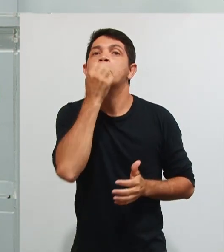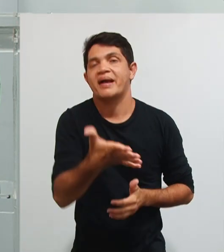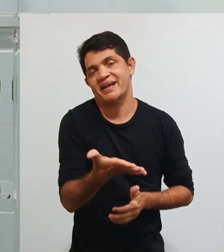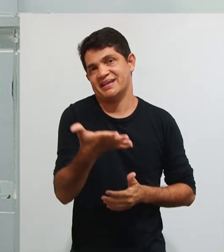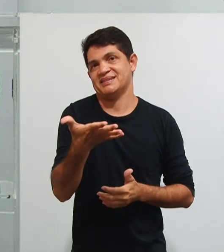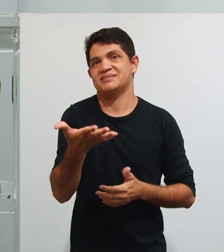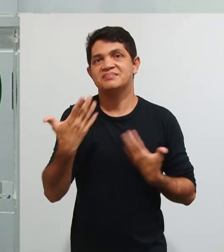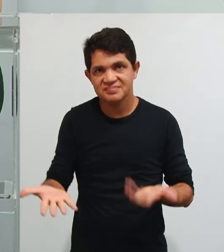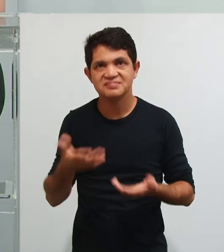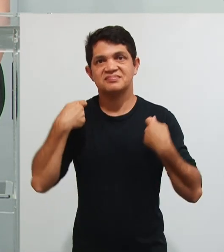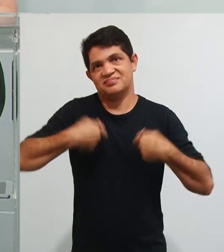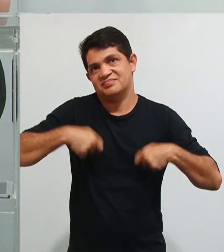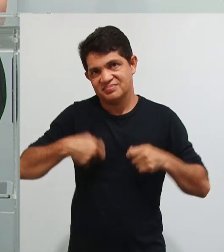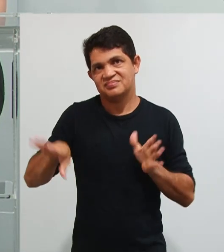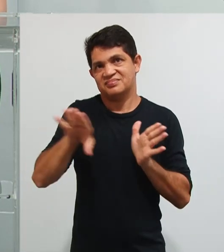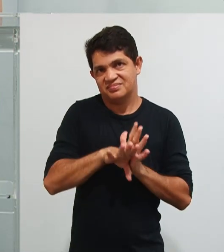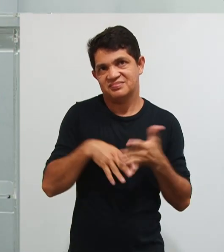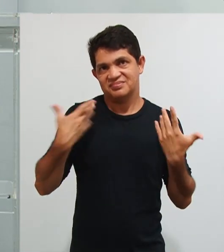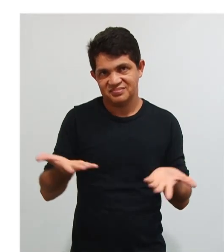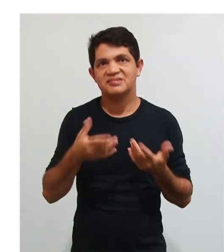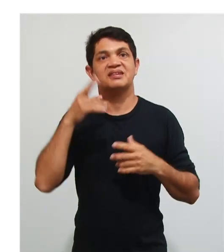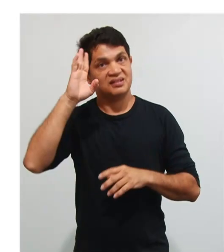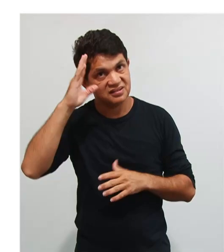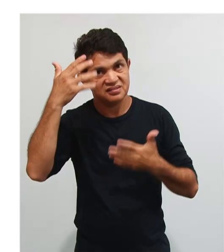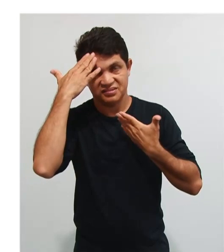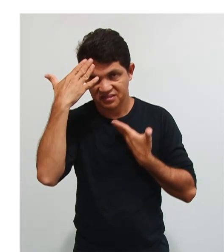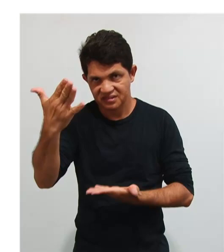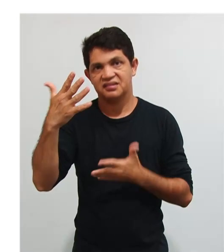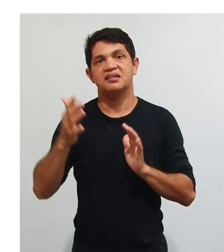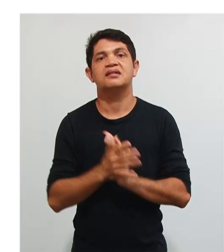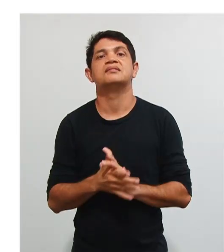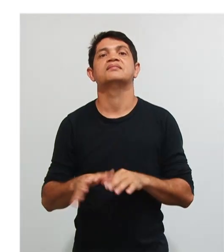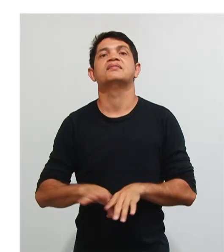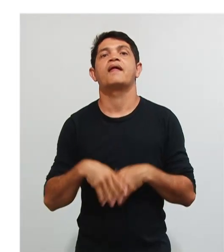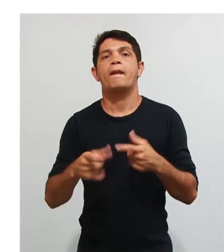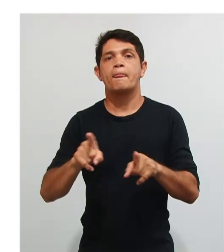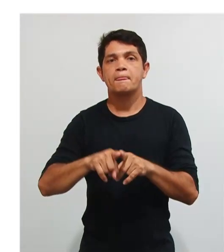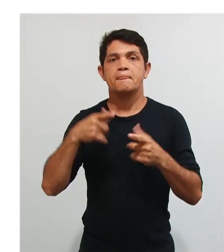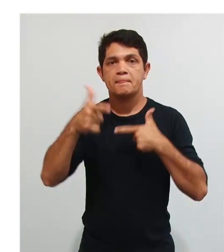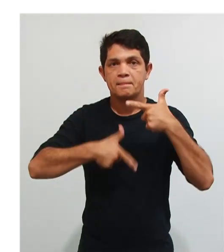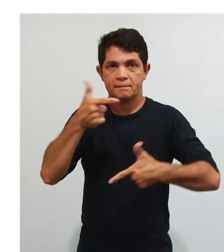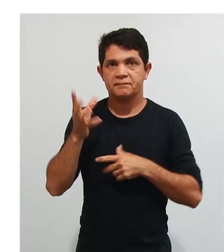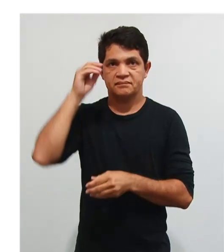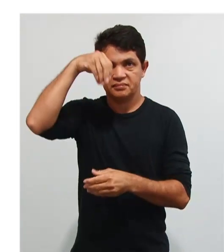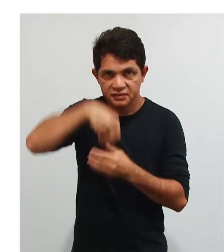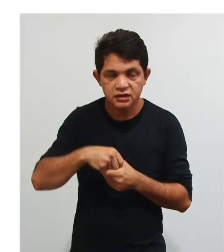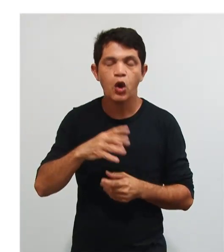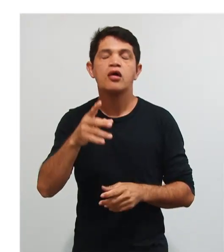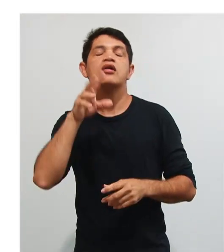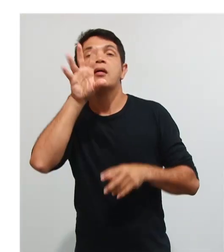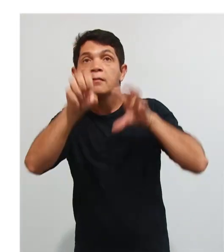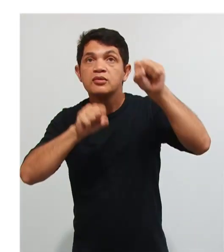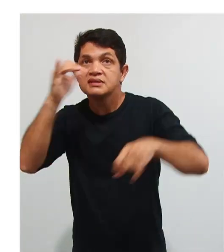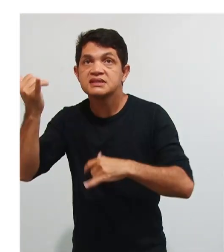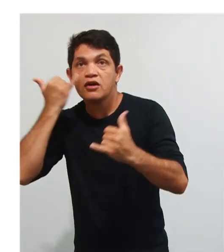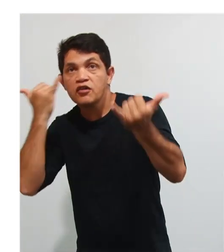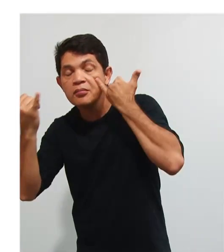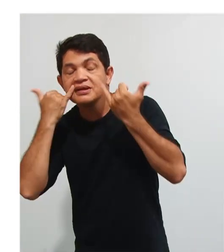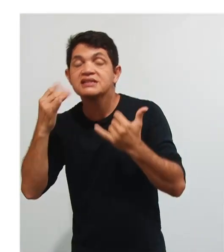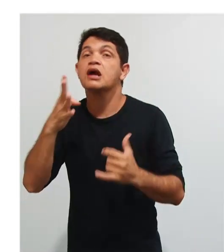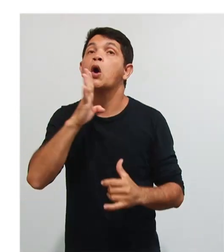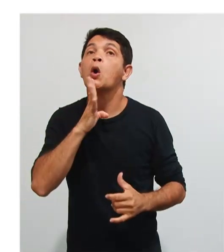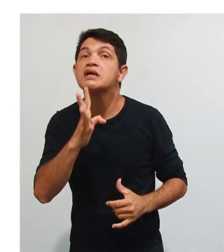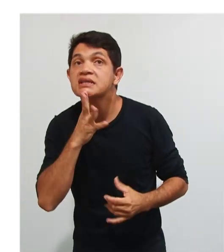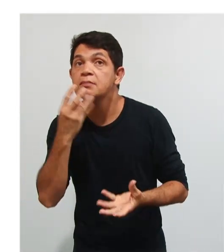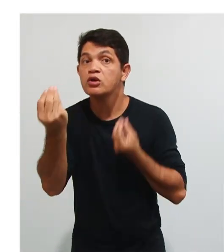fato preciso chegar. Ok, senhores? Então, vamos avançar aqui na busca do nosso conhecimento e nesse passo